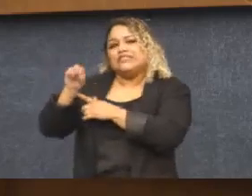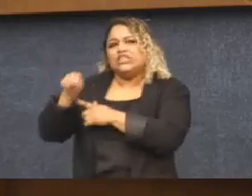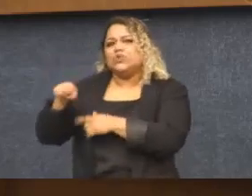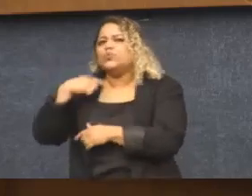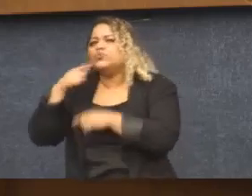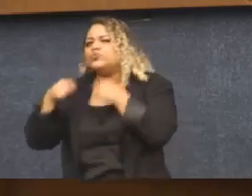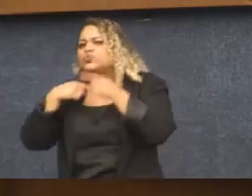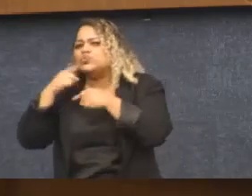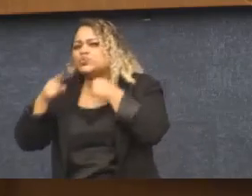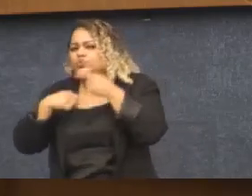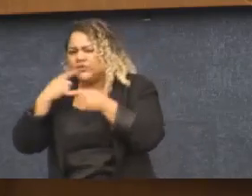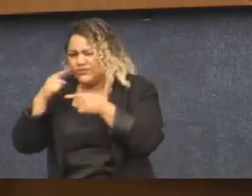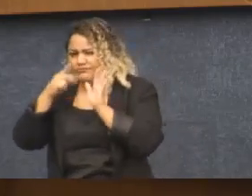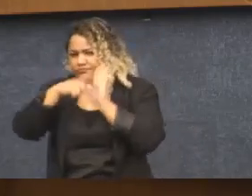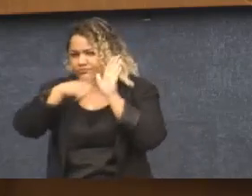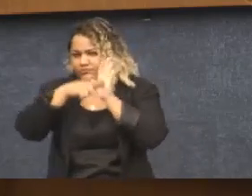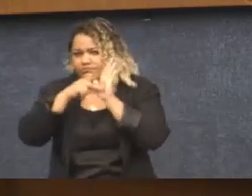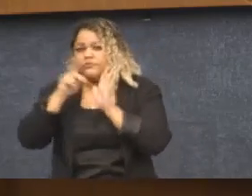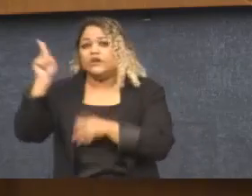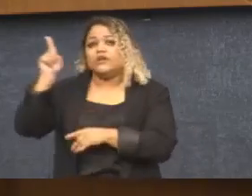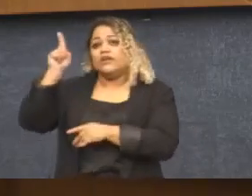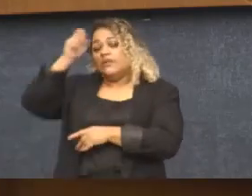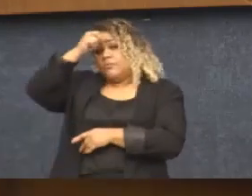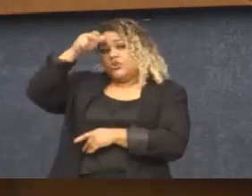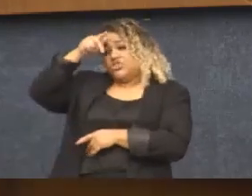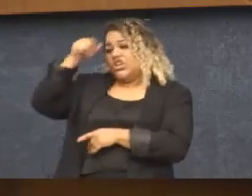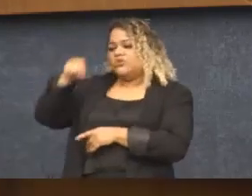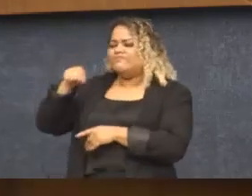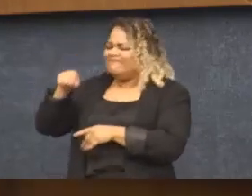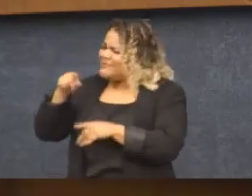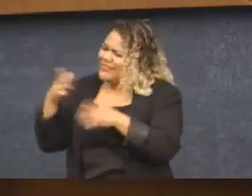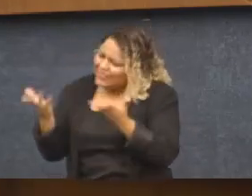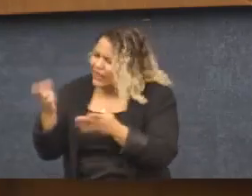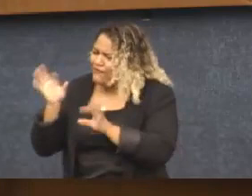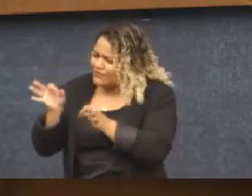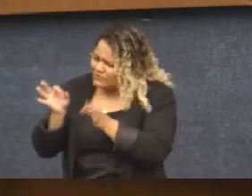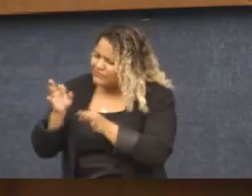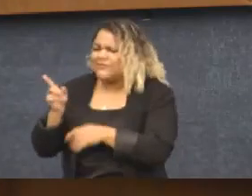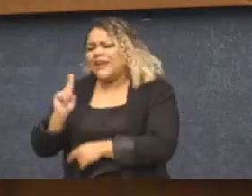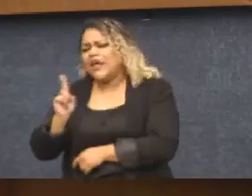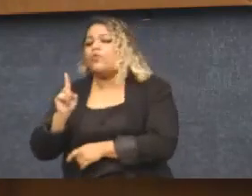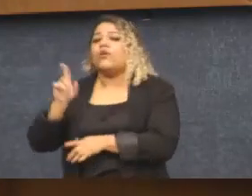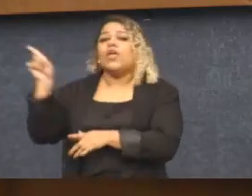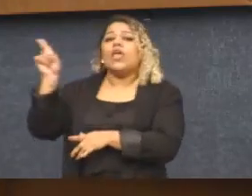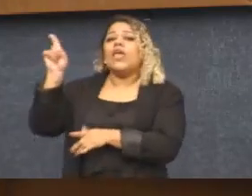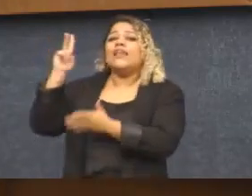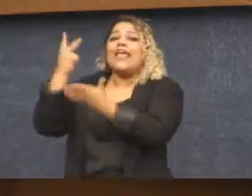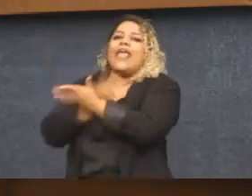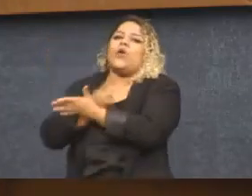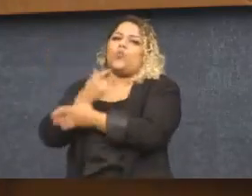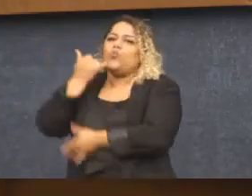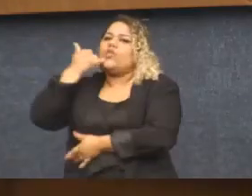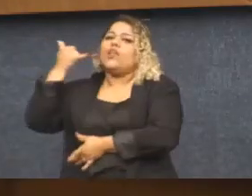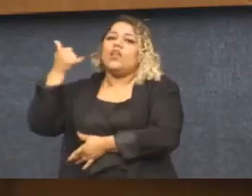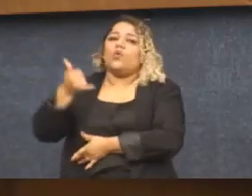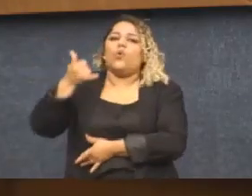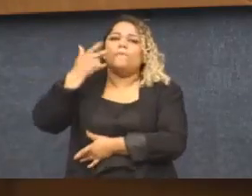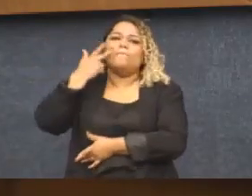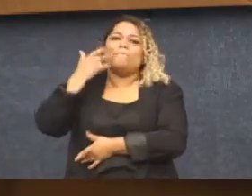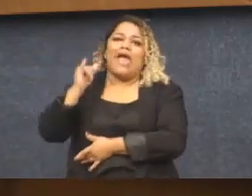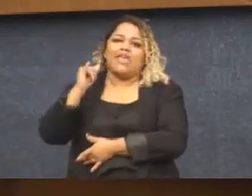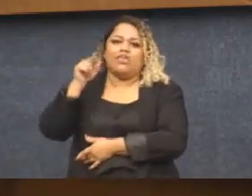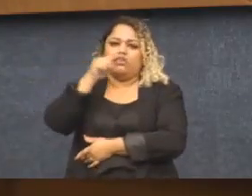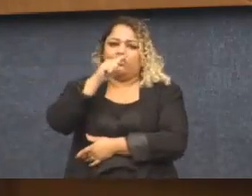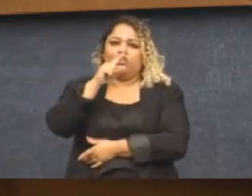Ao invés do prefeito Alexandre Calil convencer o Ciro, cometeu um erro fatal. Ele ligou para o pai do Ciro,